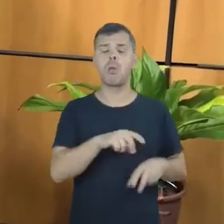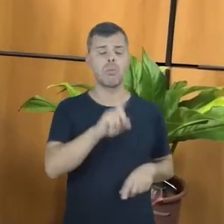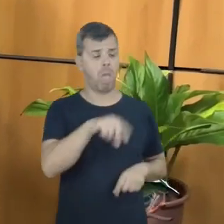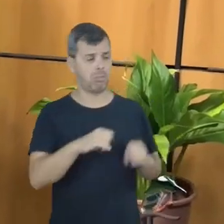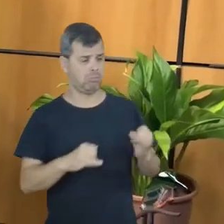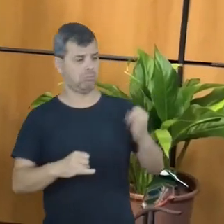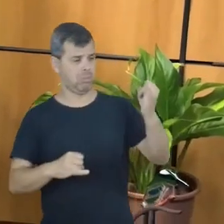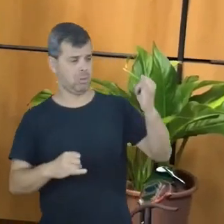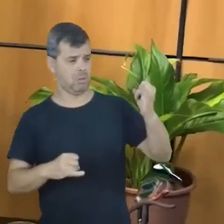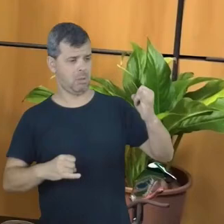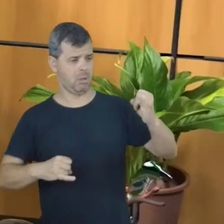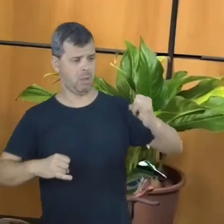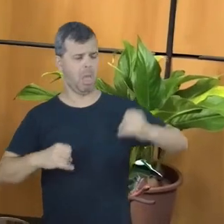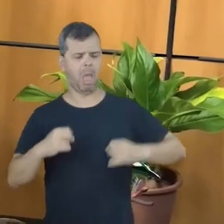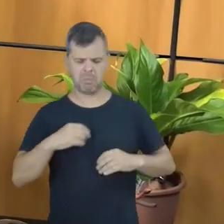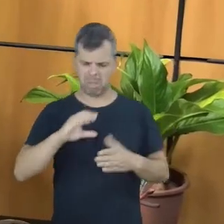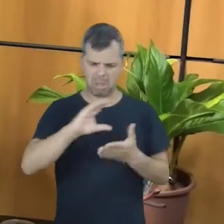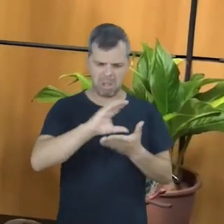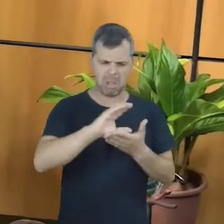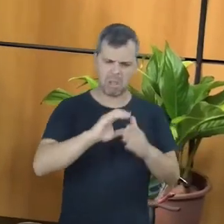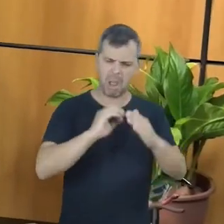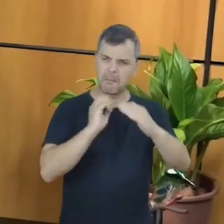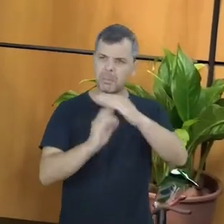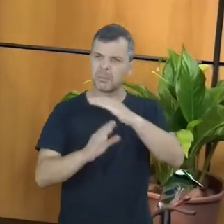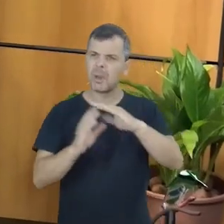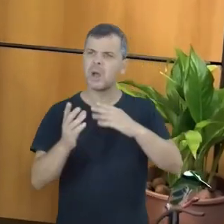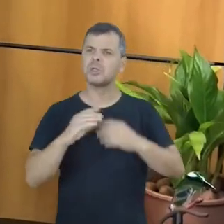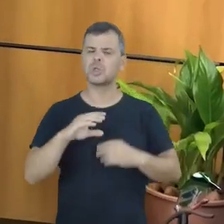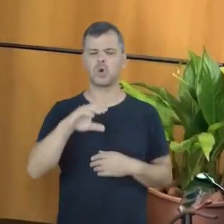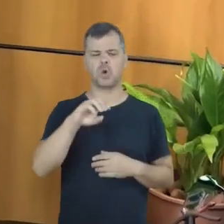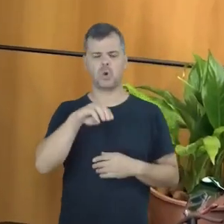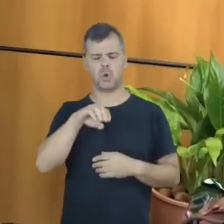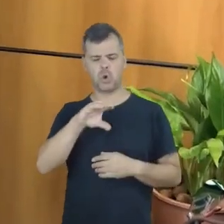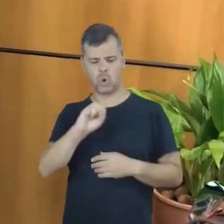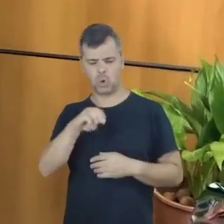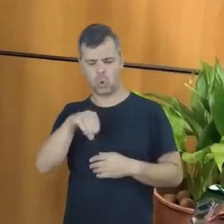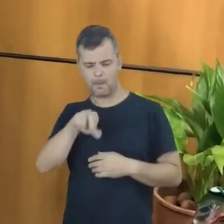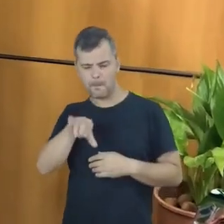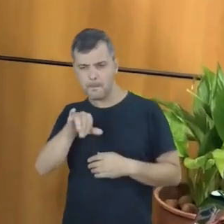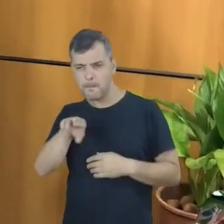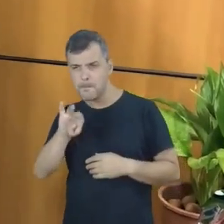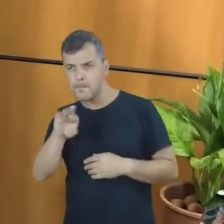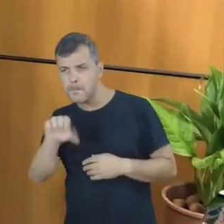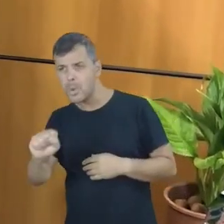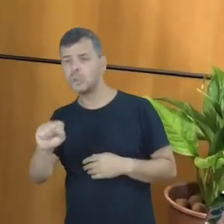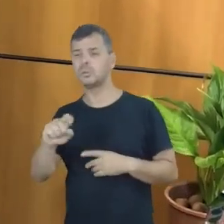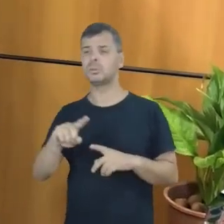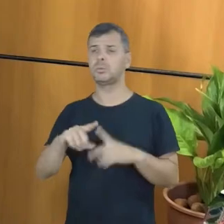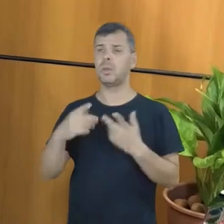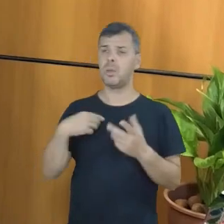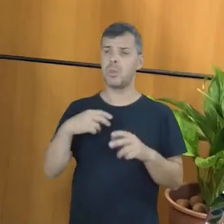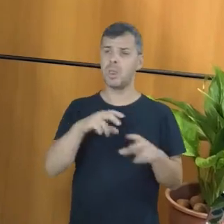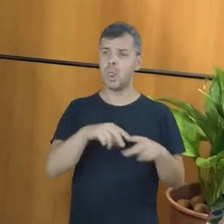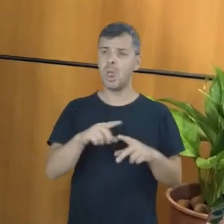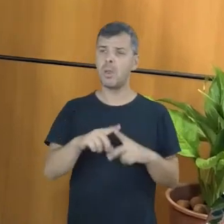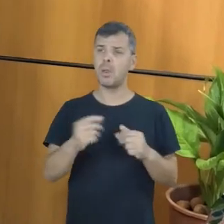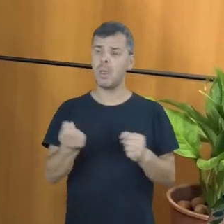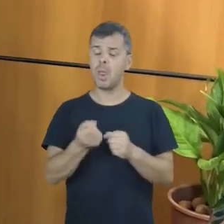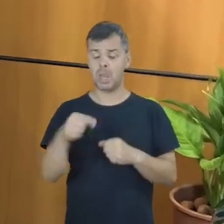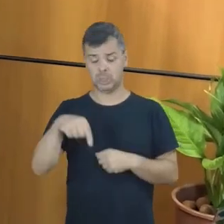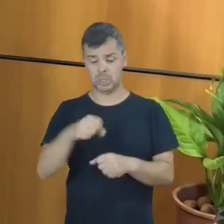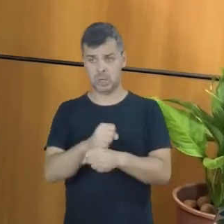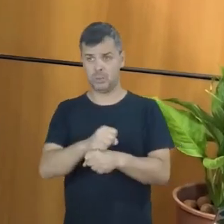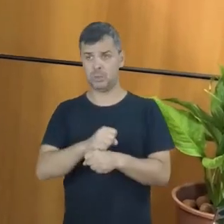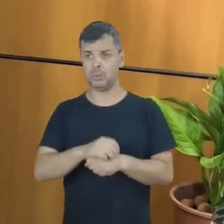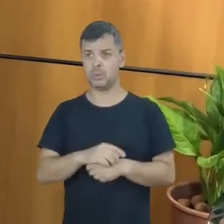importante na exportação, né, na commodities, é fundamental. E é preciso que o agro também olhe. Esse ano, por